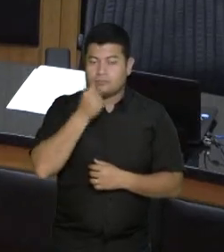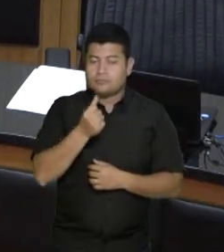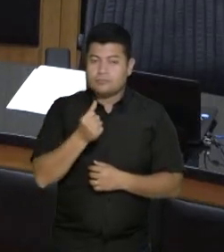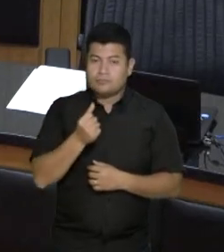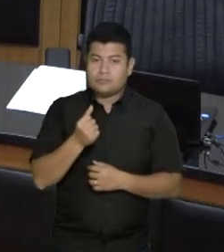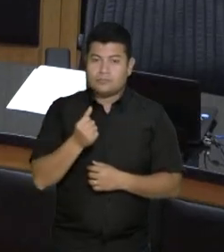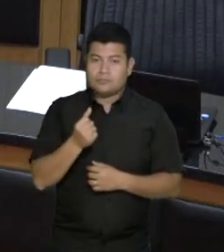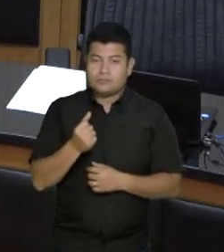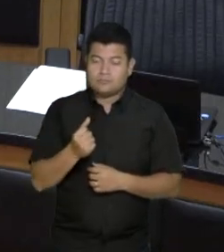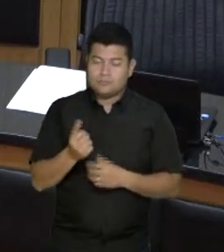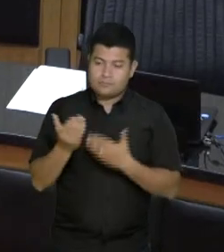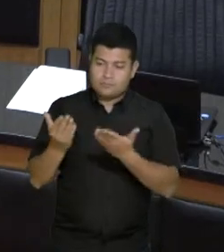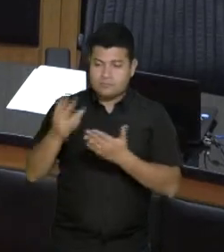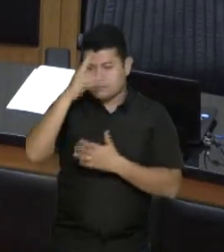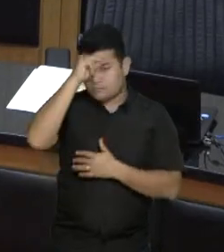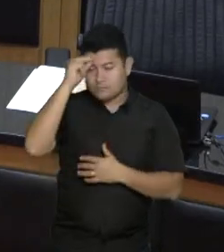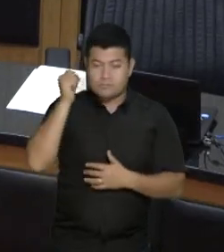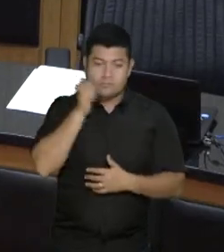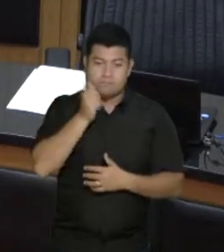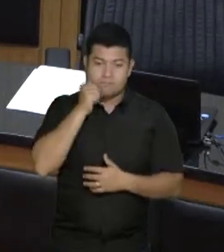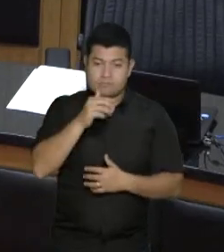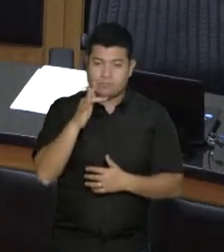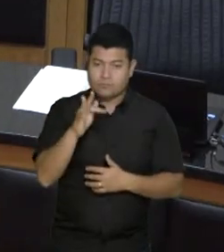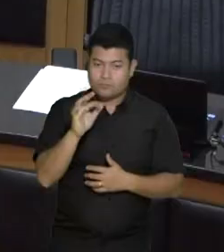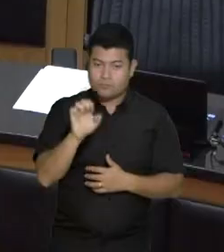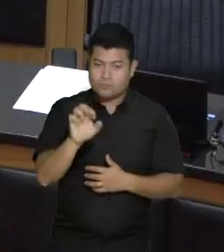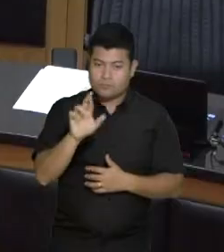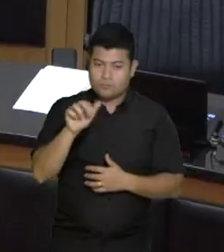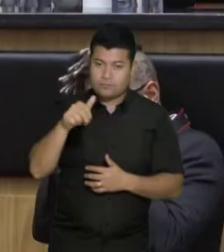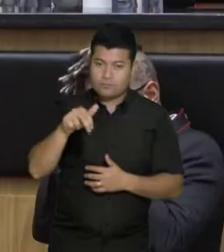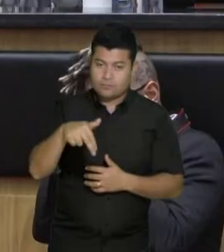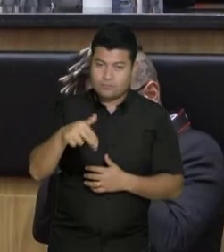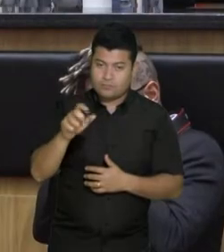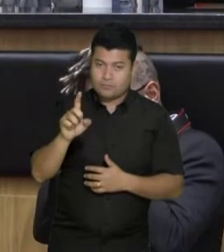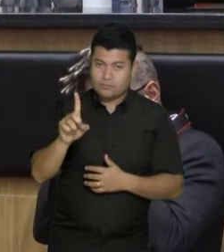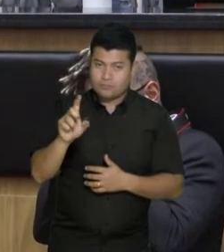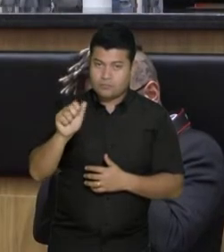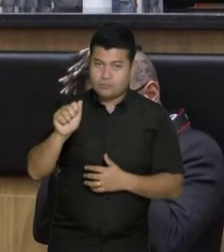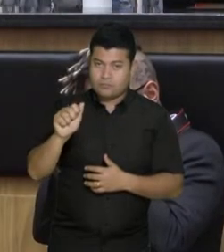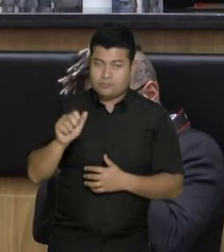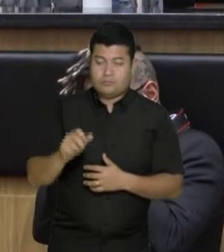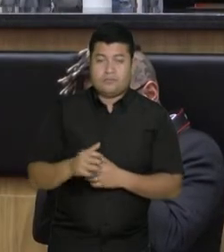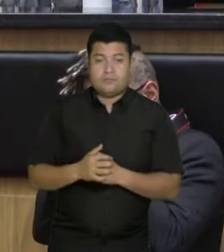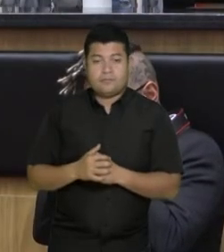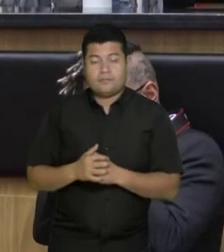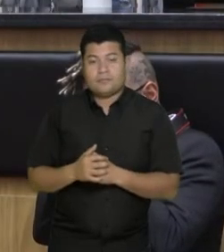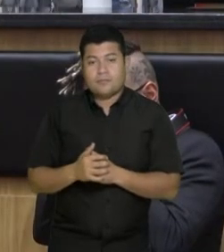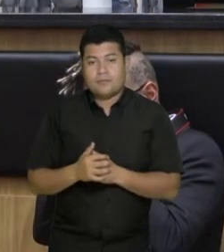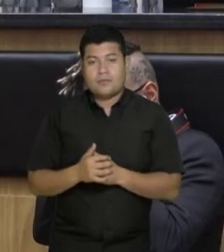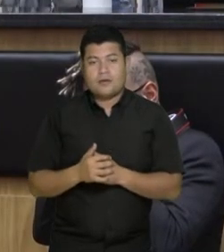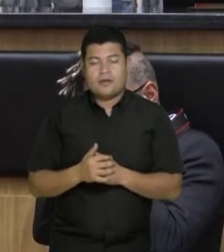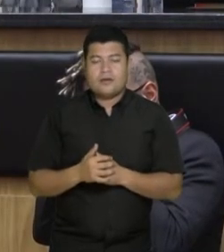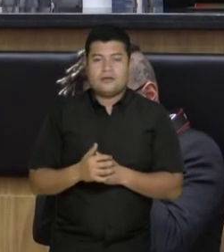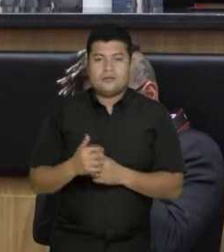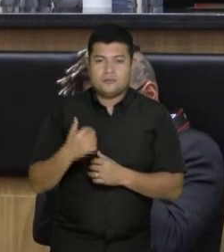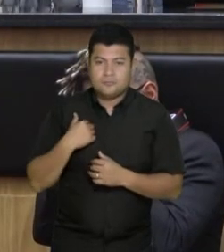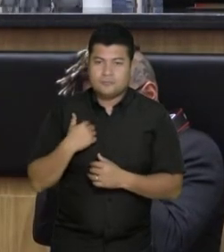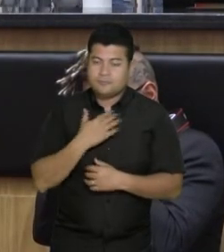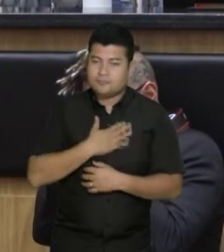estimada prefeita Fernanda, é prazer em ver aqui o município sendo bem